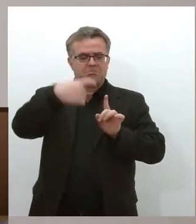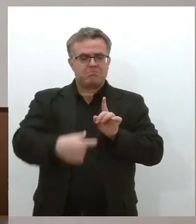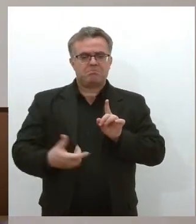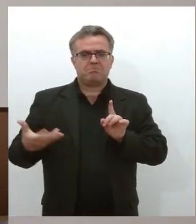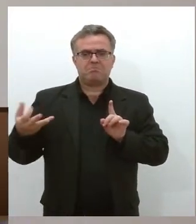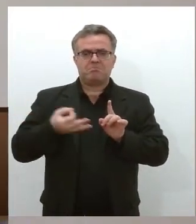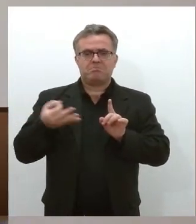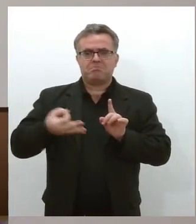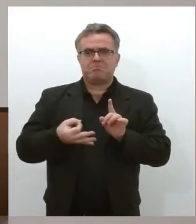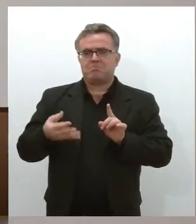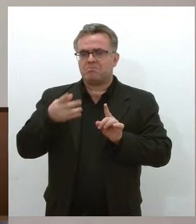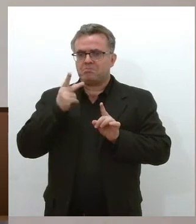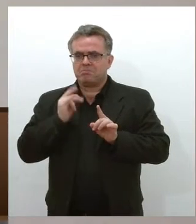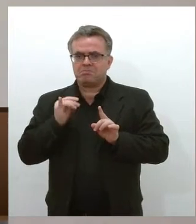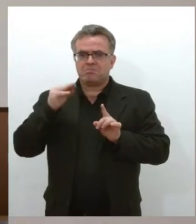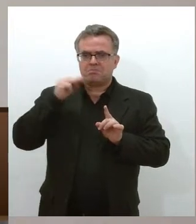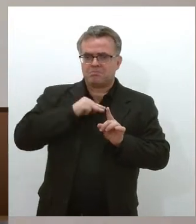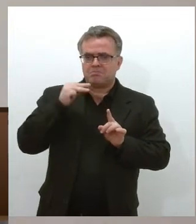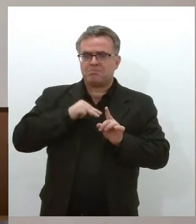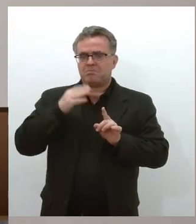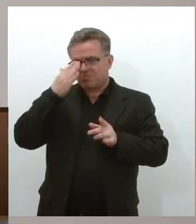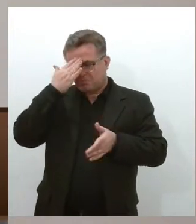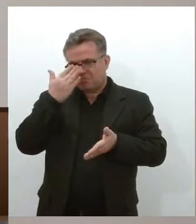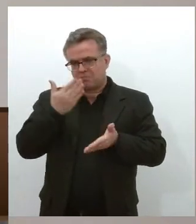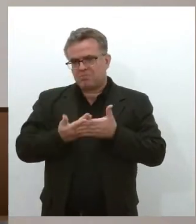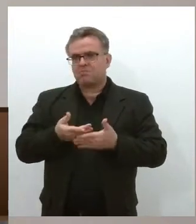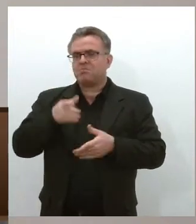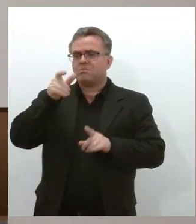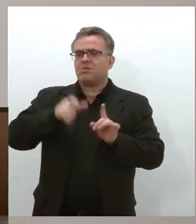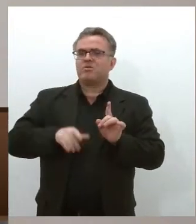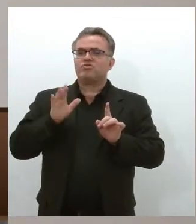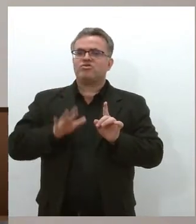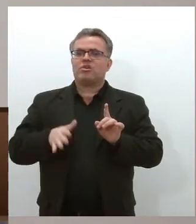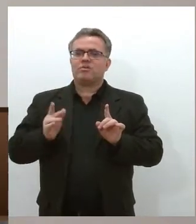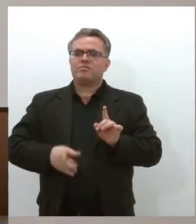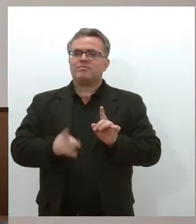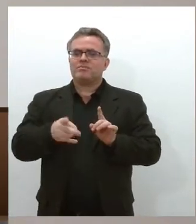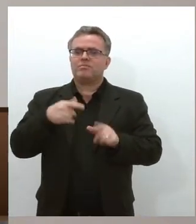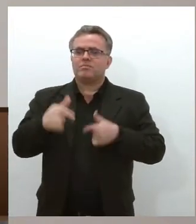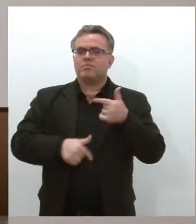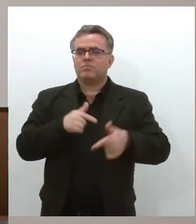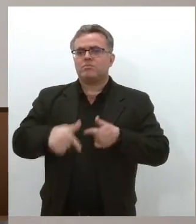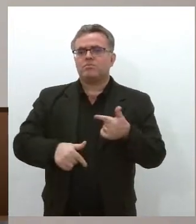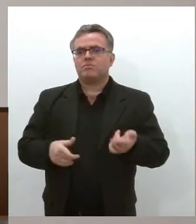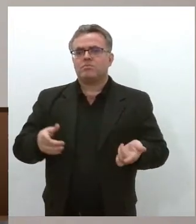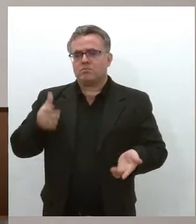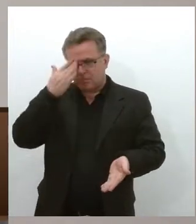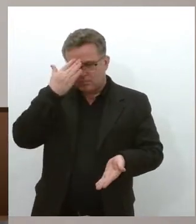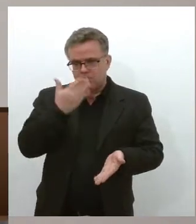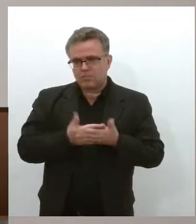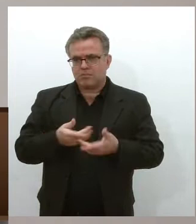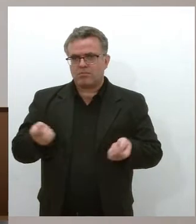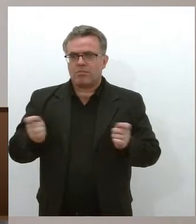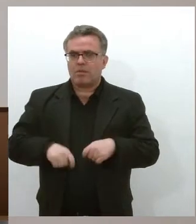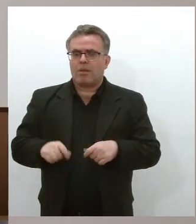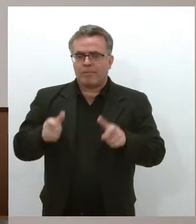do marido e confiam a eles essa continuidade de trabalho. Eu acredito que isso é interessante quando você